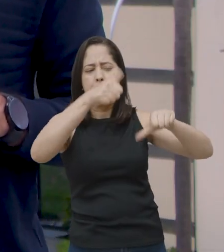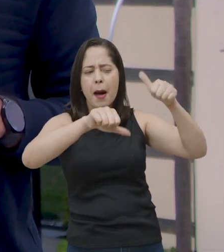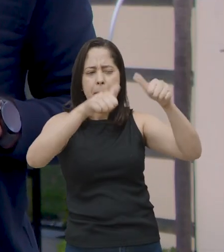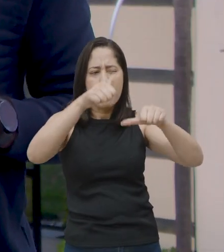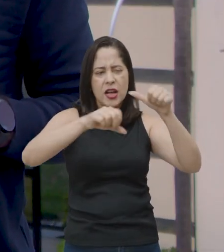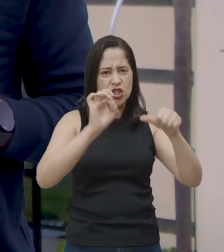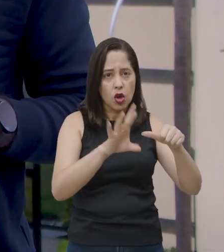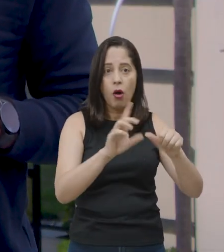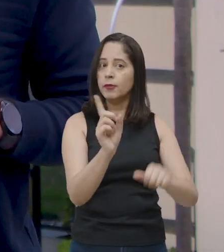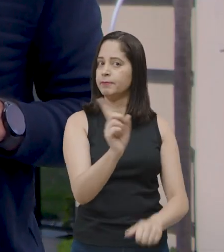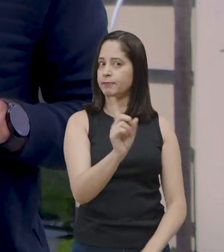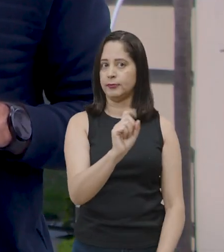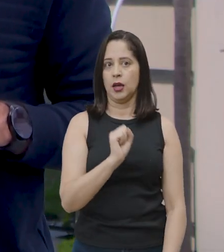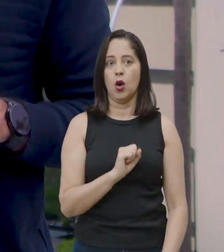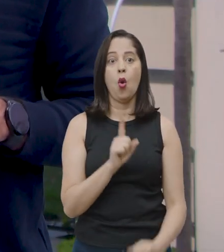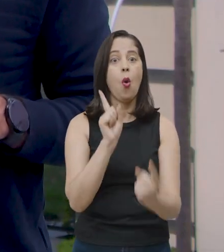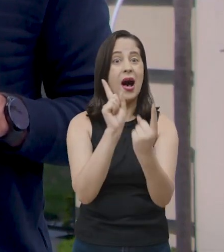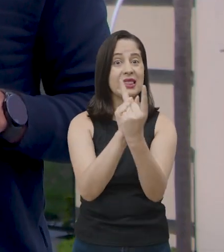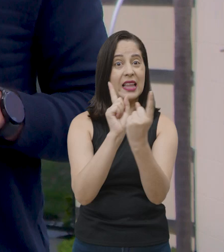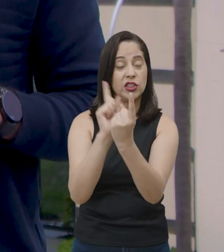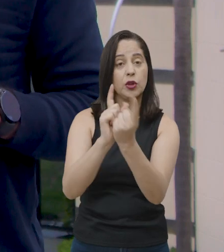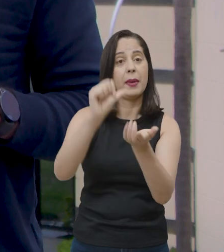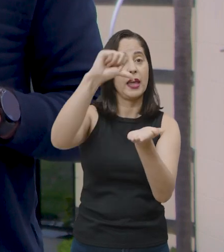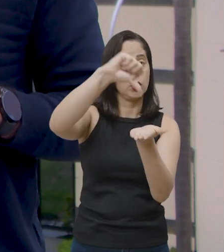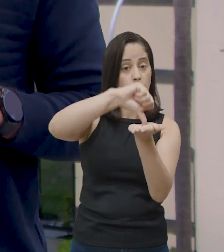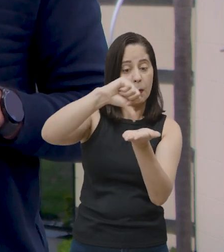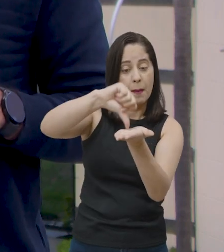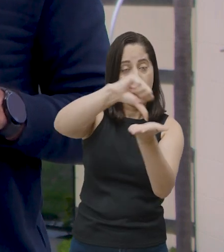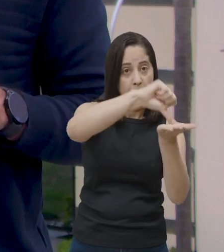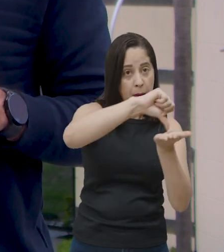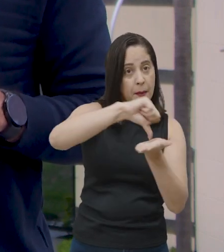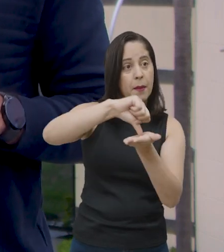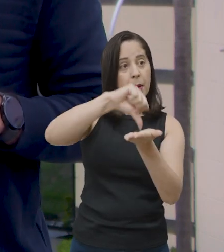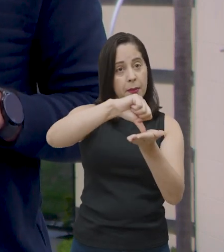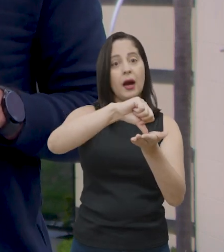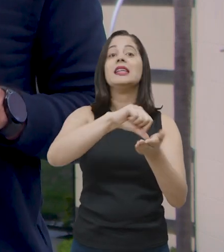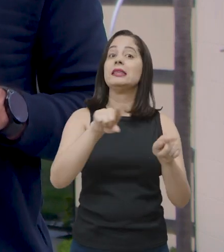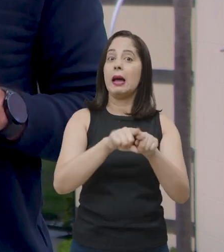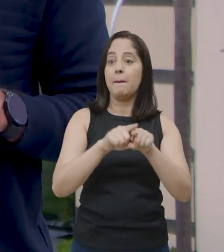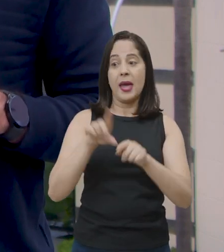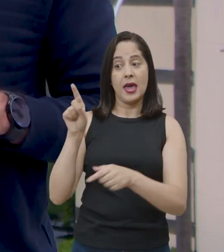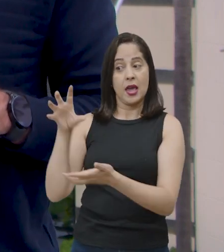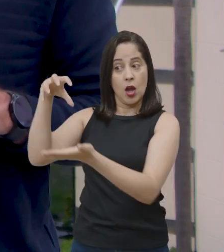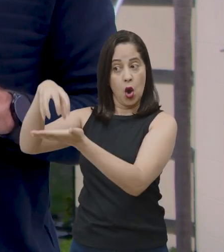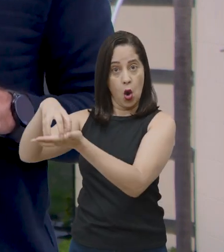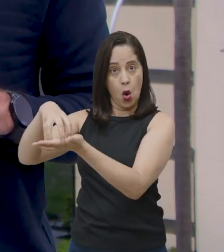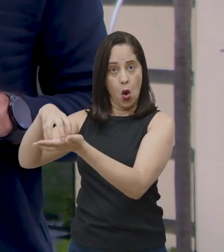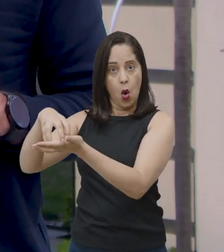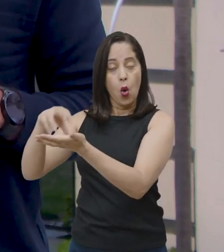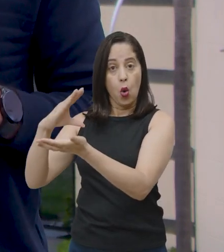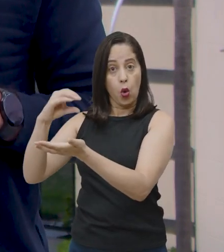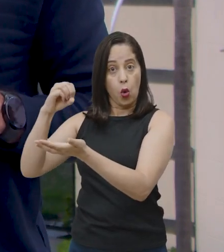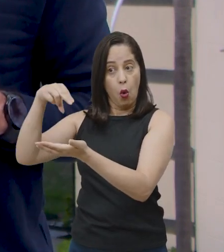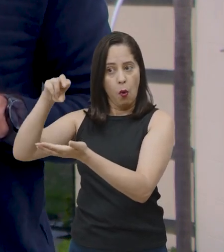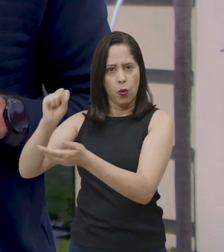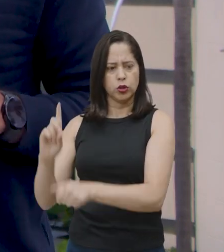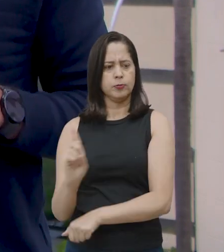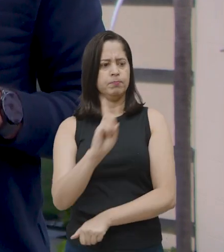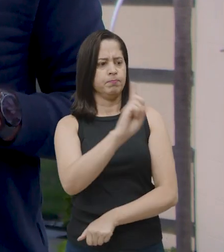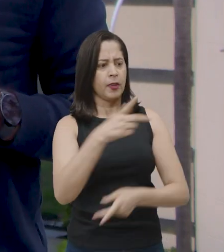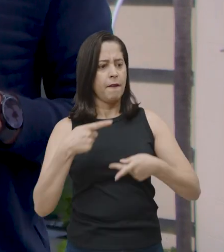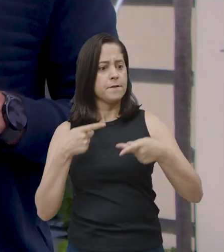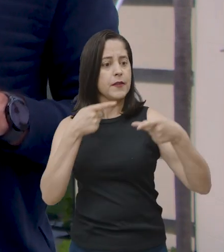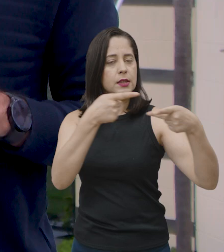que são fiscalizadas pelo COMUS. Os atendimentos nas unidades de saúde da cidade também recebem a atenção do